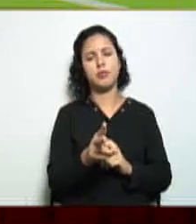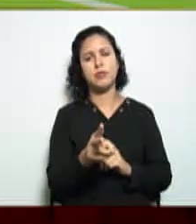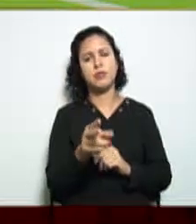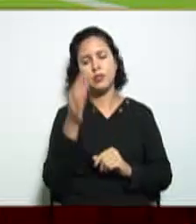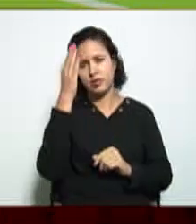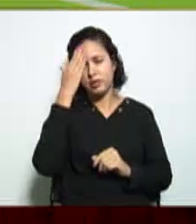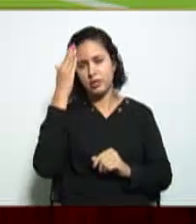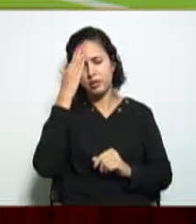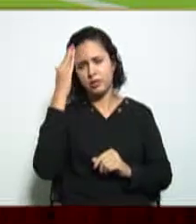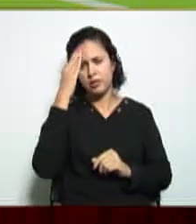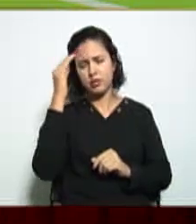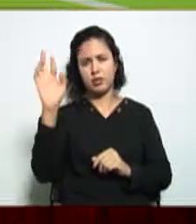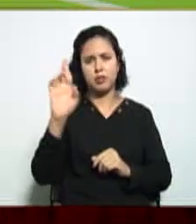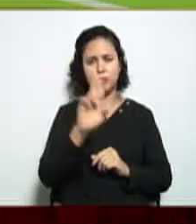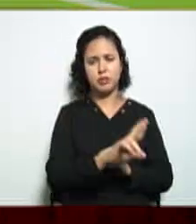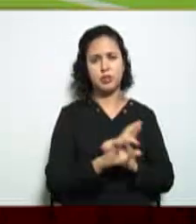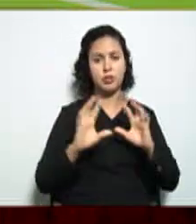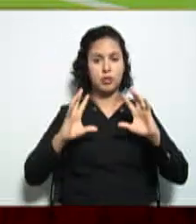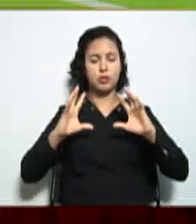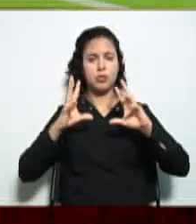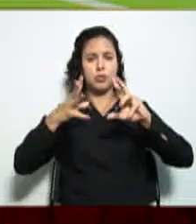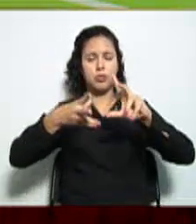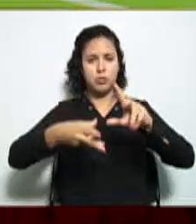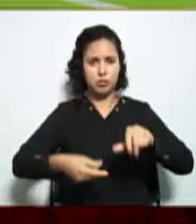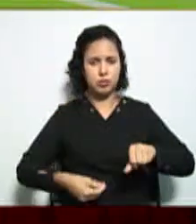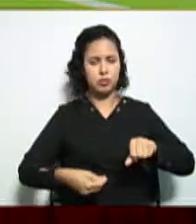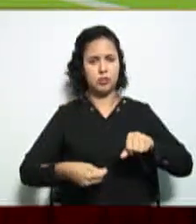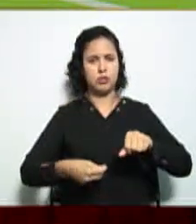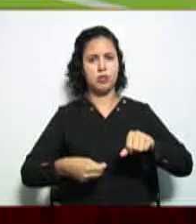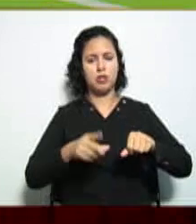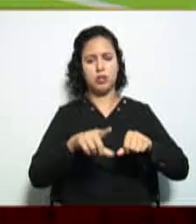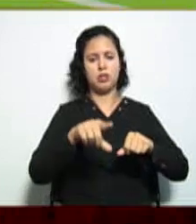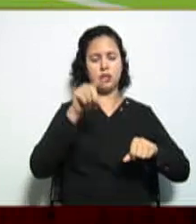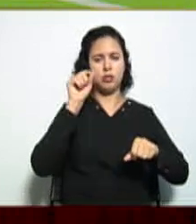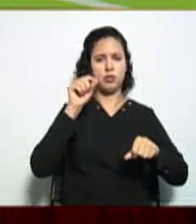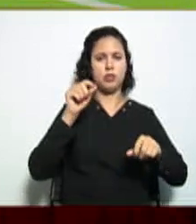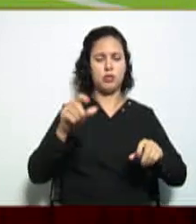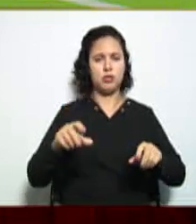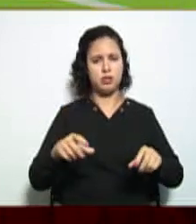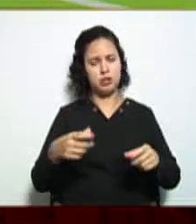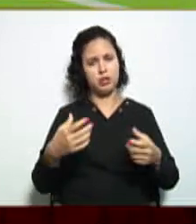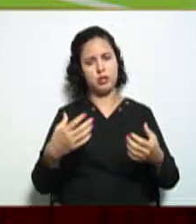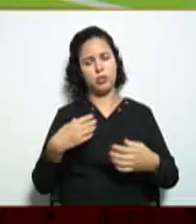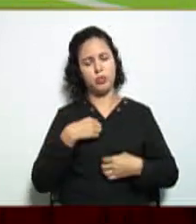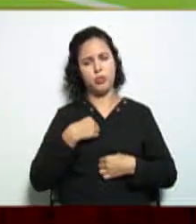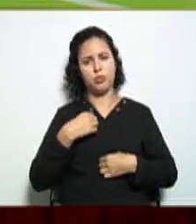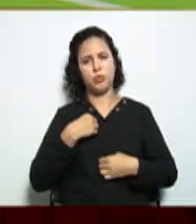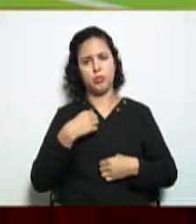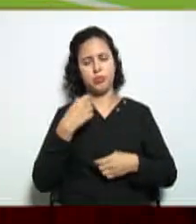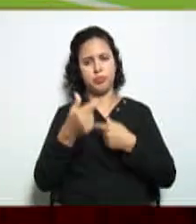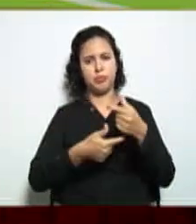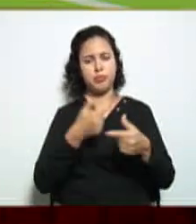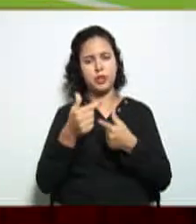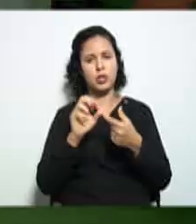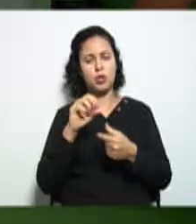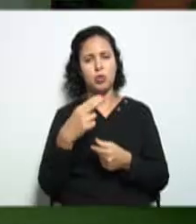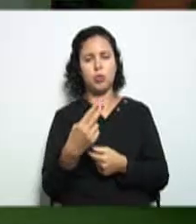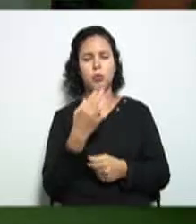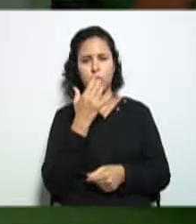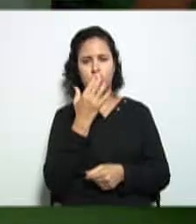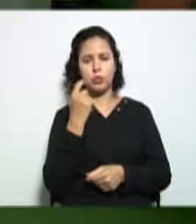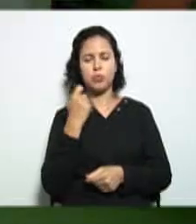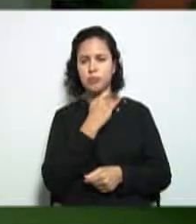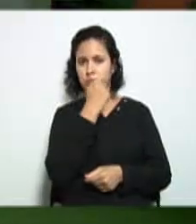soubesse as respostas de tudo, a gente nem precisava escolher a calça jeans para vir trabalhar, para vir estudar. Então, ou a cor do batom, né, professora? Ou a